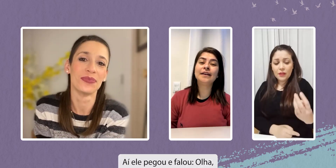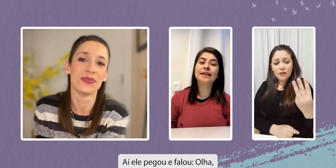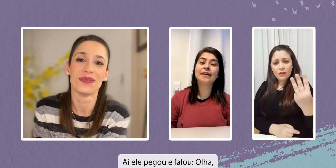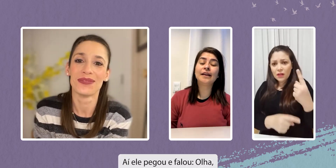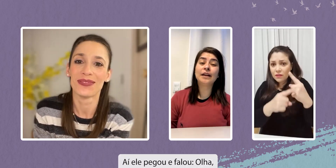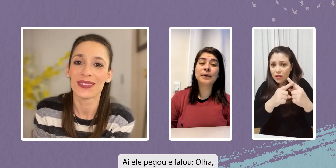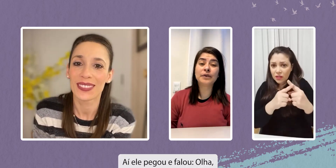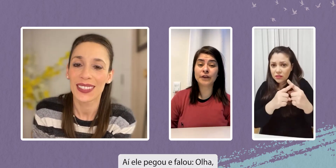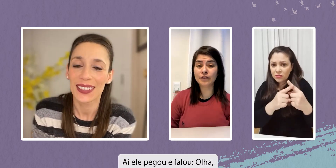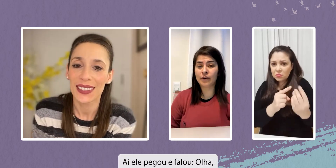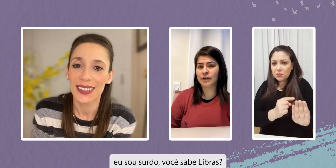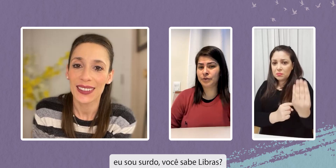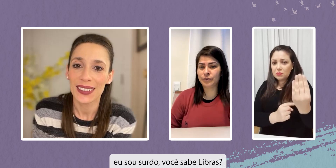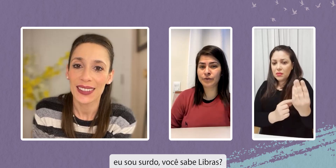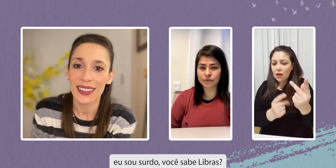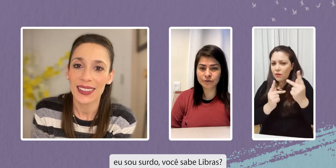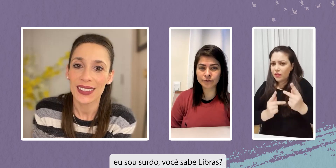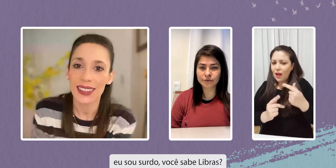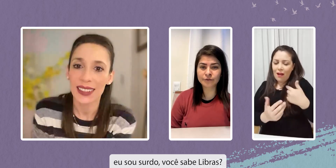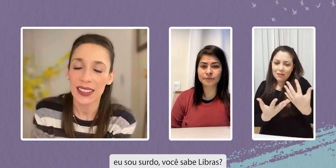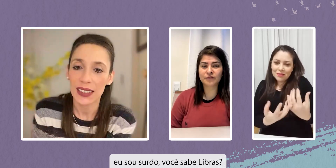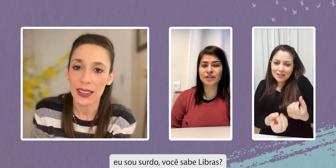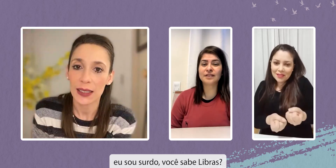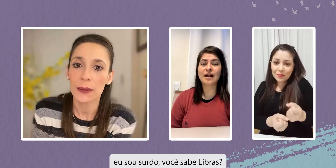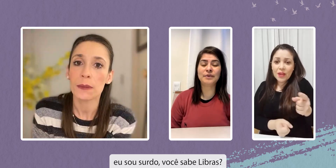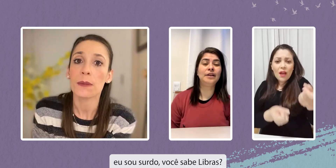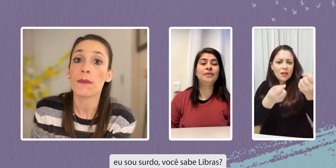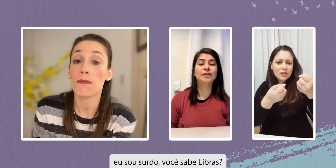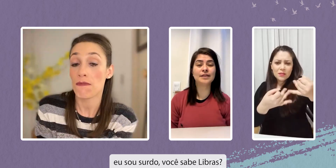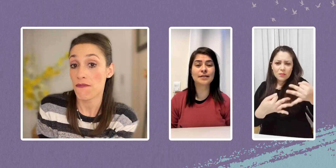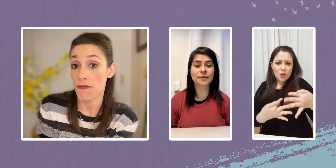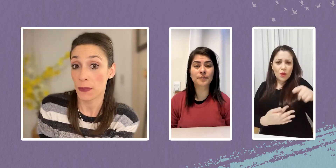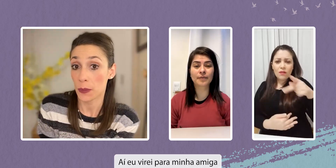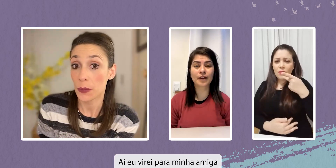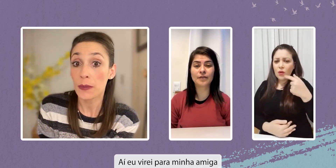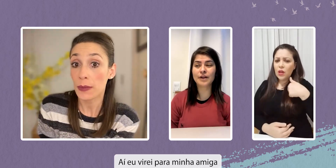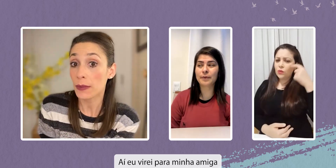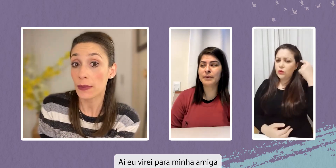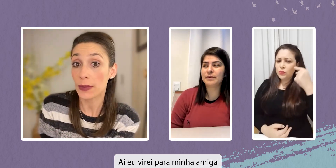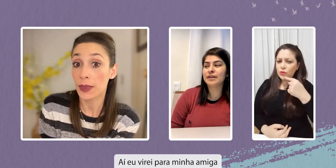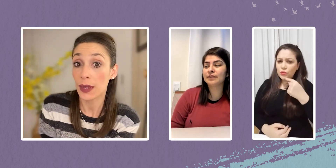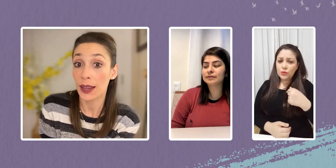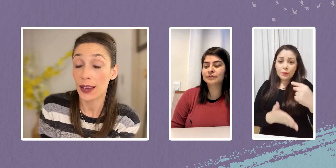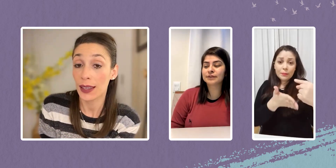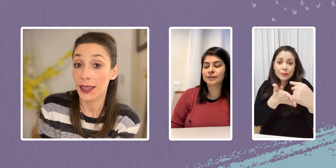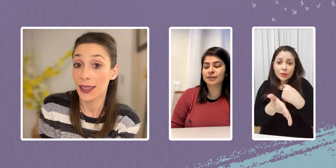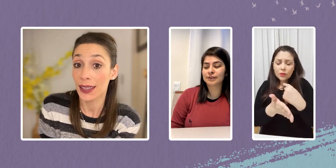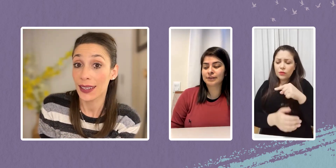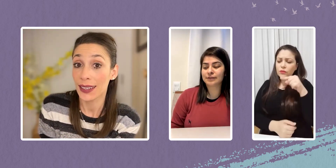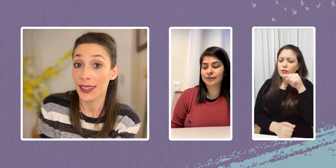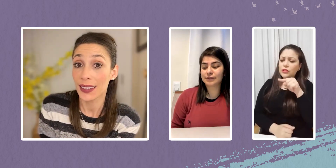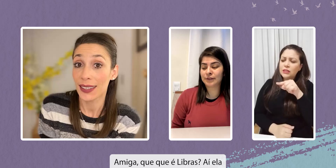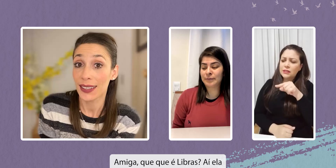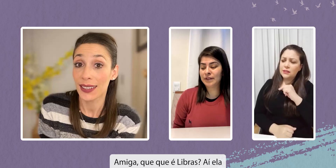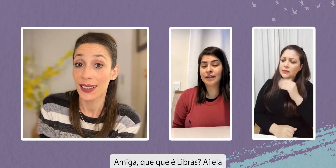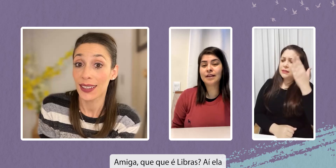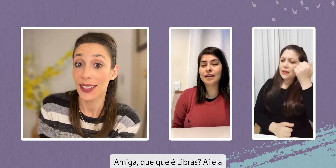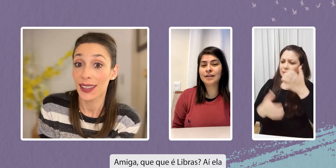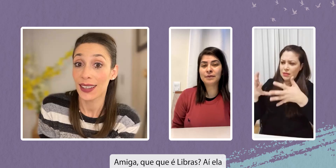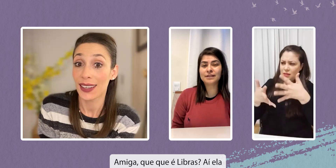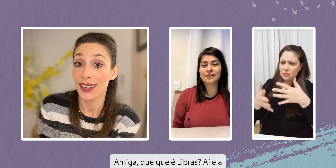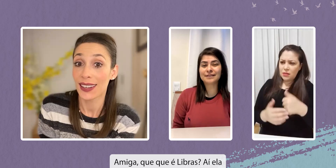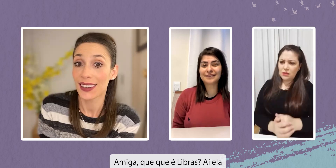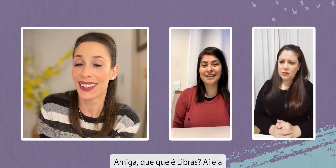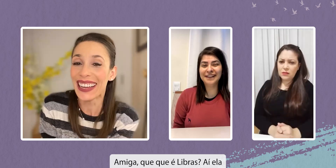Aí, ele pegou e falou: Olha, eu sou surdo, você sabe Libras? Aí eu virei para minha amiga: Amiga, o que